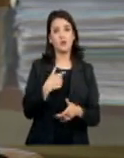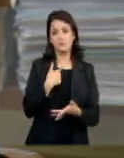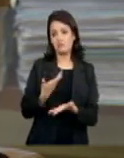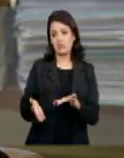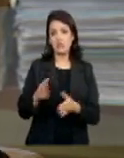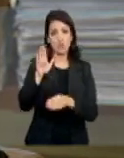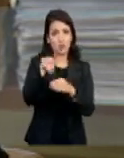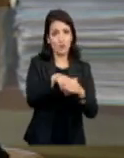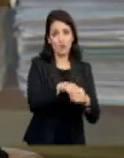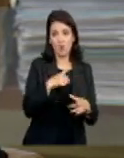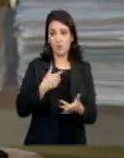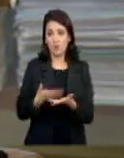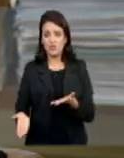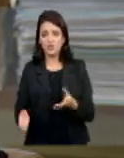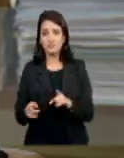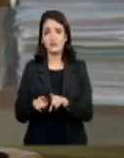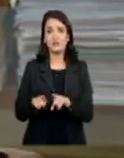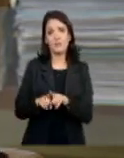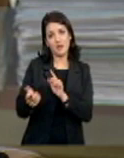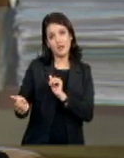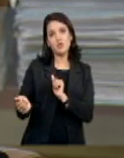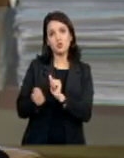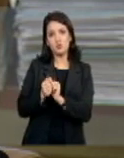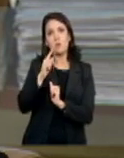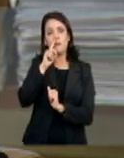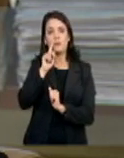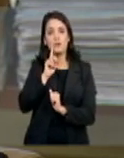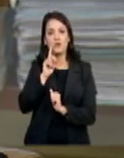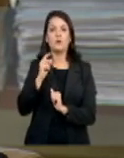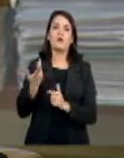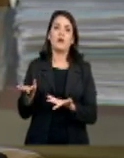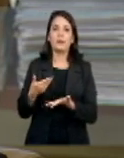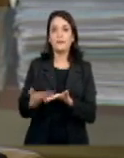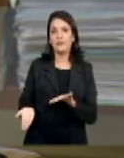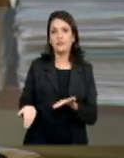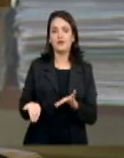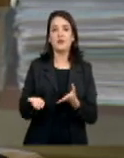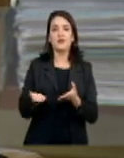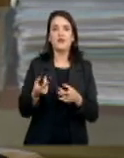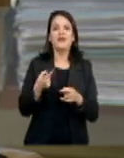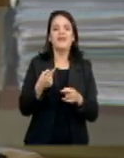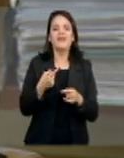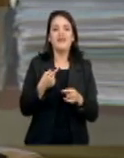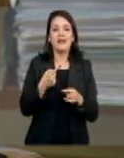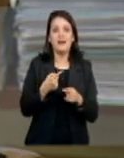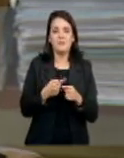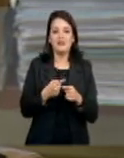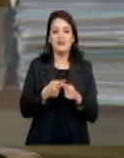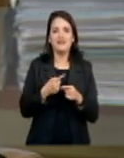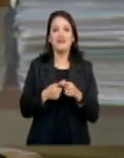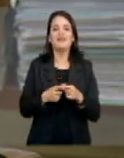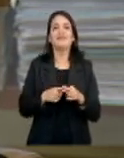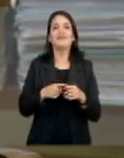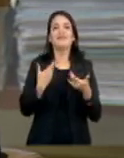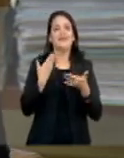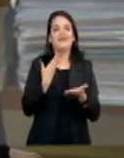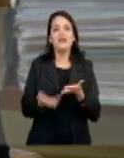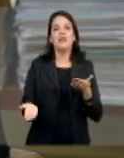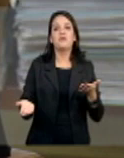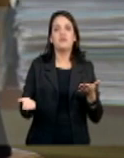na honrosa companhia o eminente ministro marco aurélio por entender que a decretação da quebra do sigilo bancário